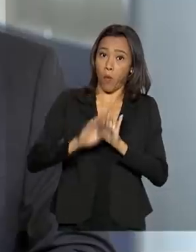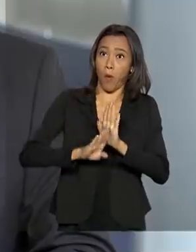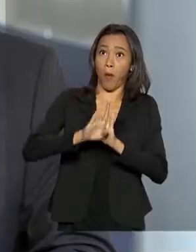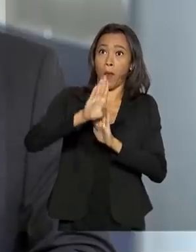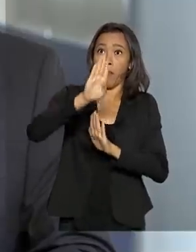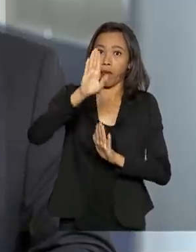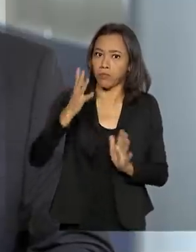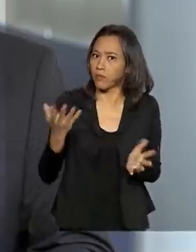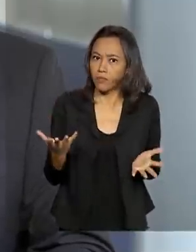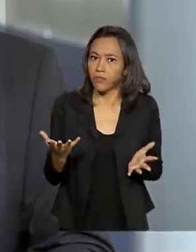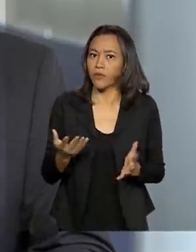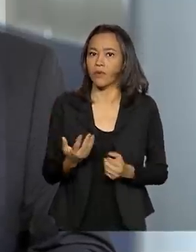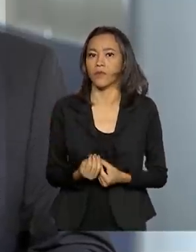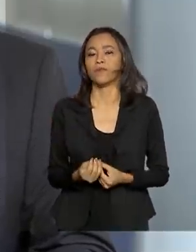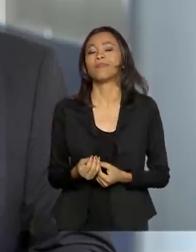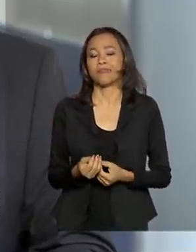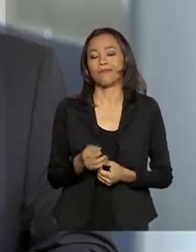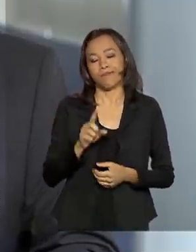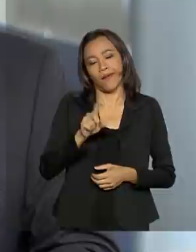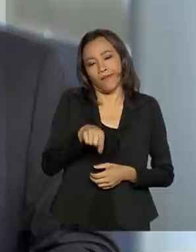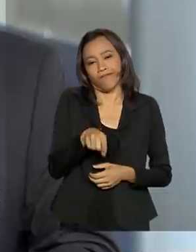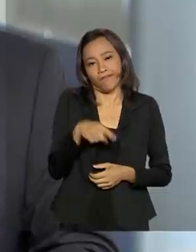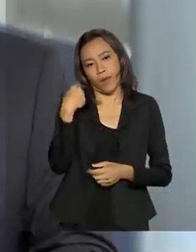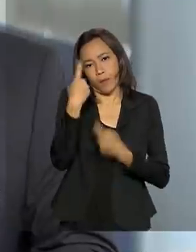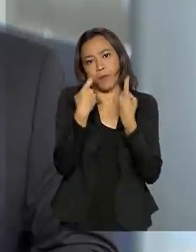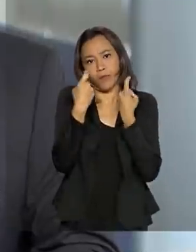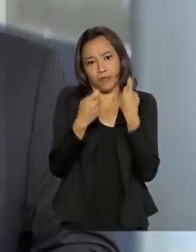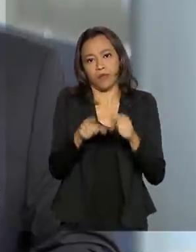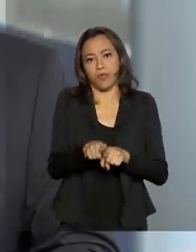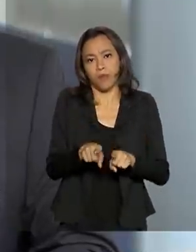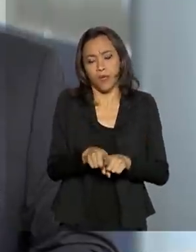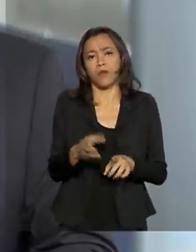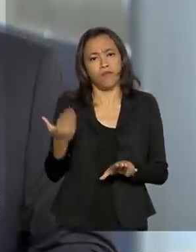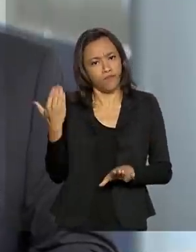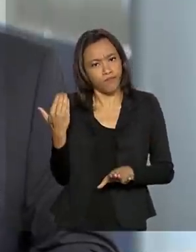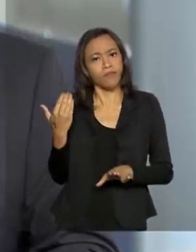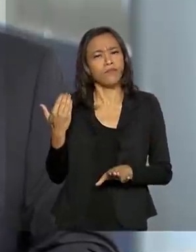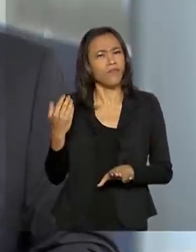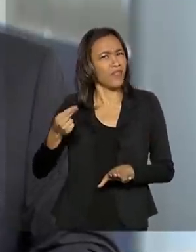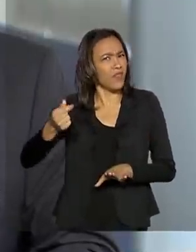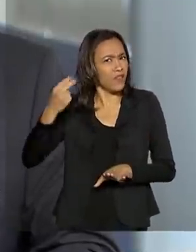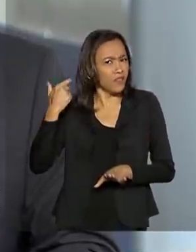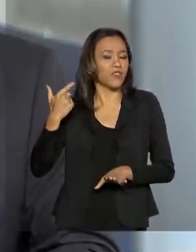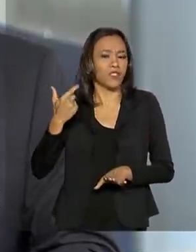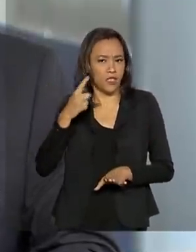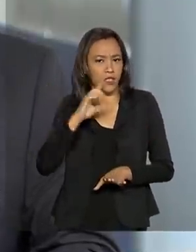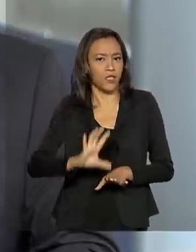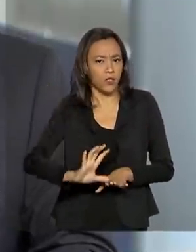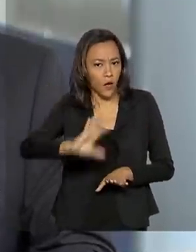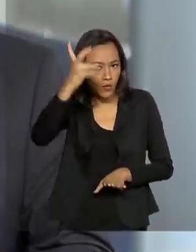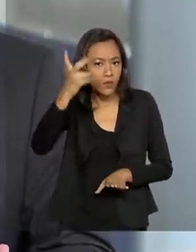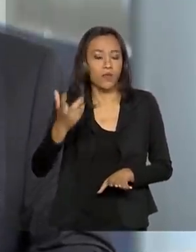Olha, isso é uma preocupação e foi uma preocupação desde o primeiro momento,